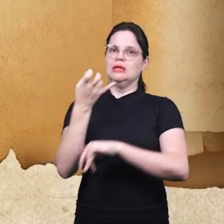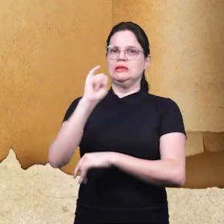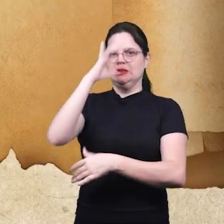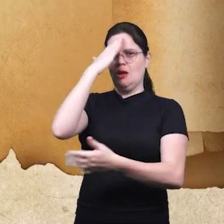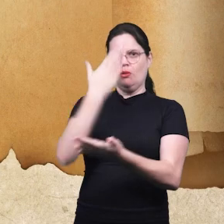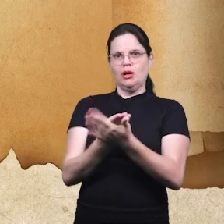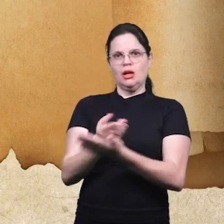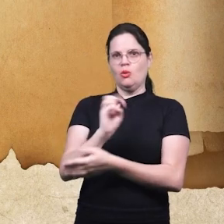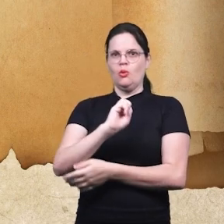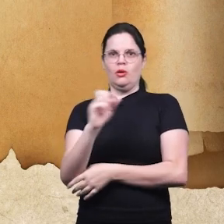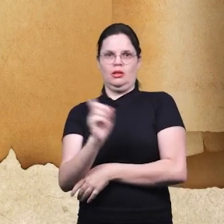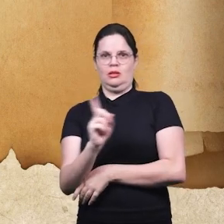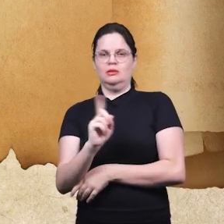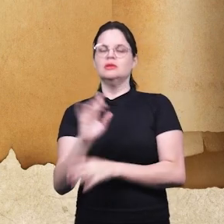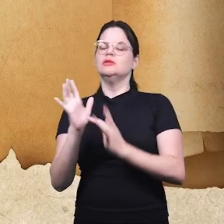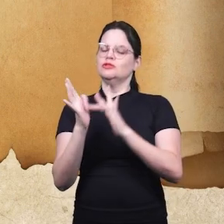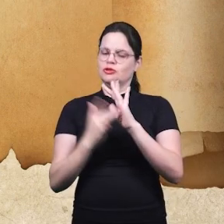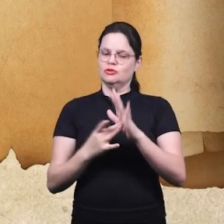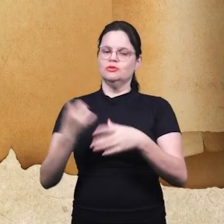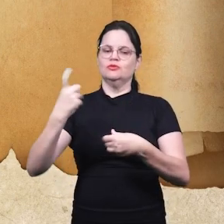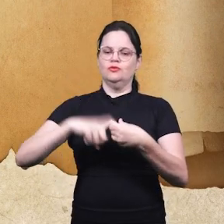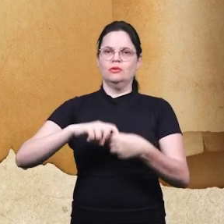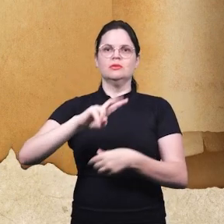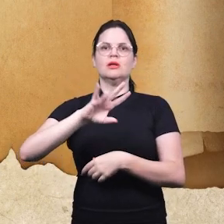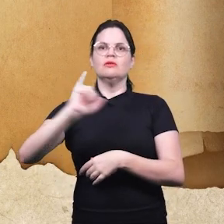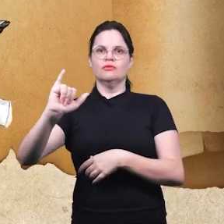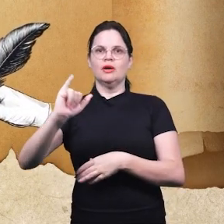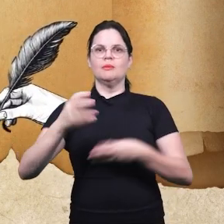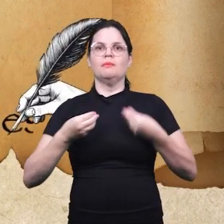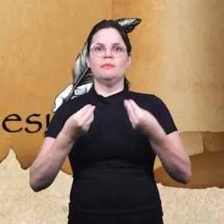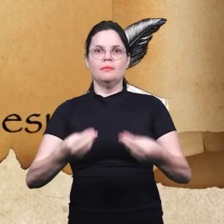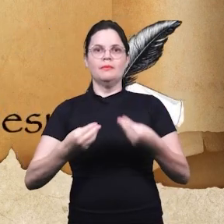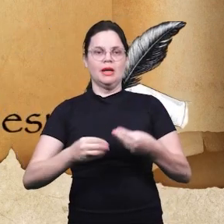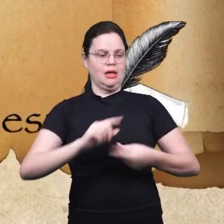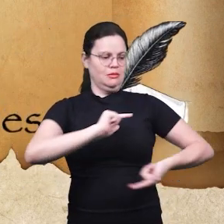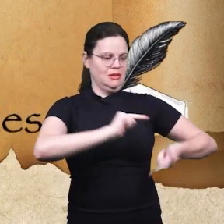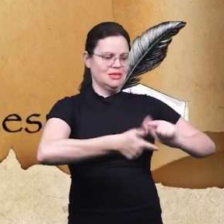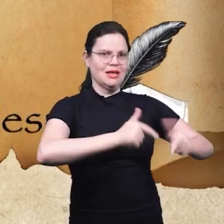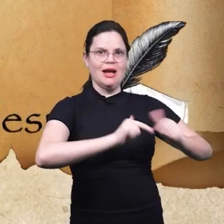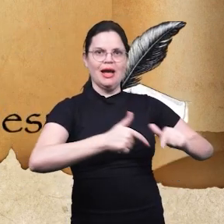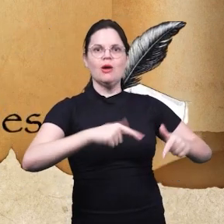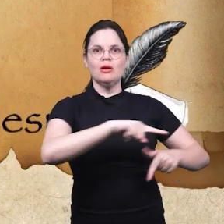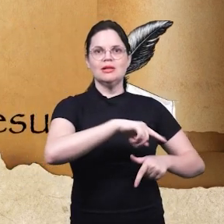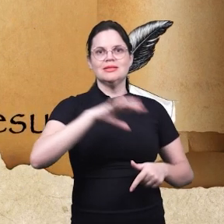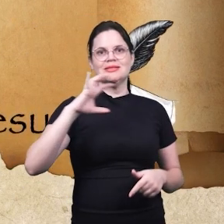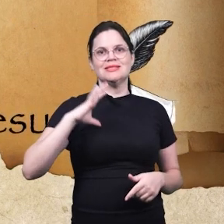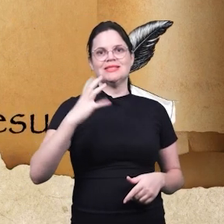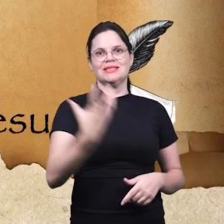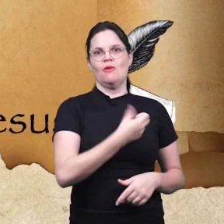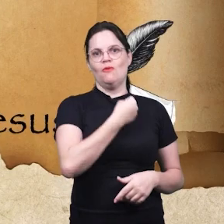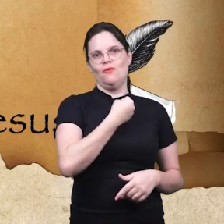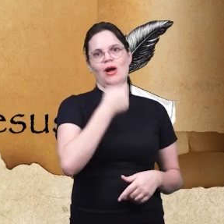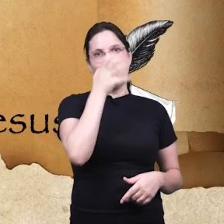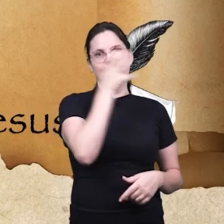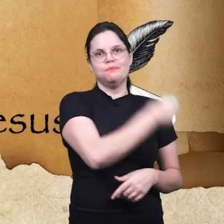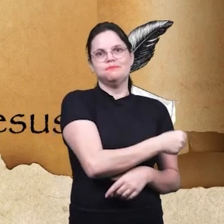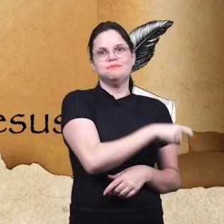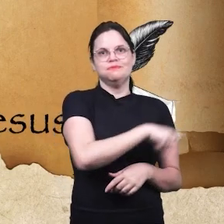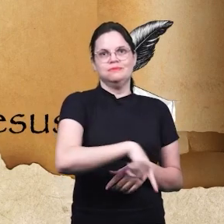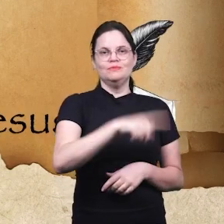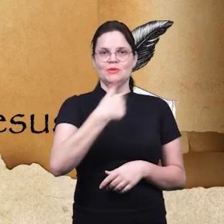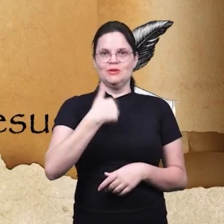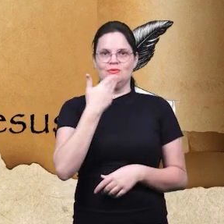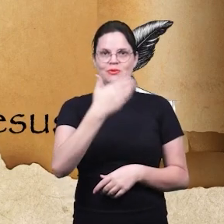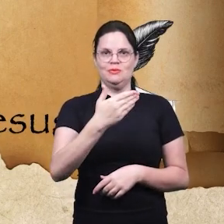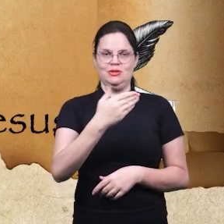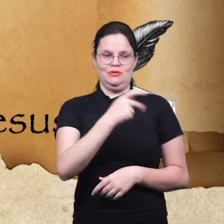não creio, Jesus virá para salvar o seu povo Israel. Então, eu pedi ao pastor Antônio Carlos para ainda seguir,